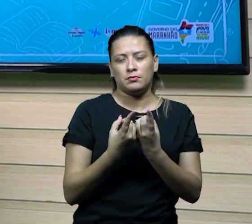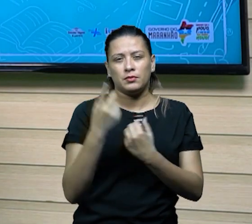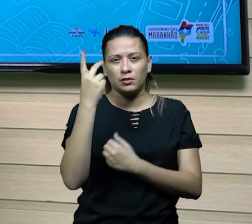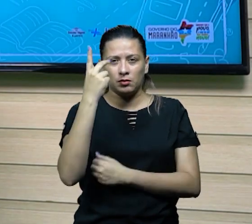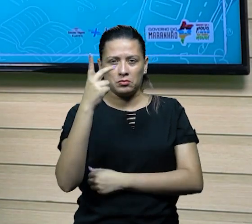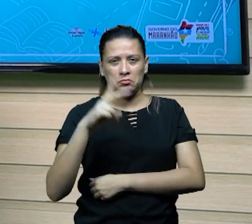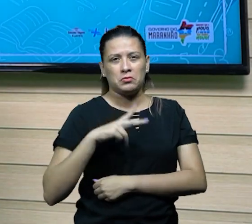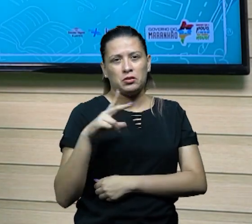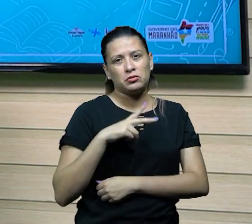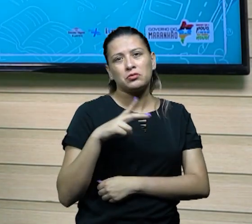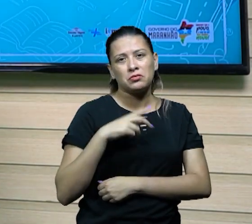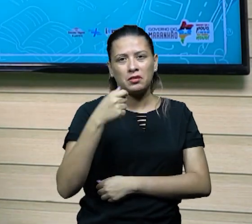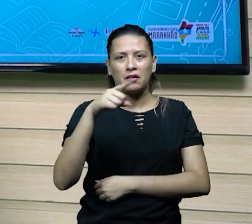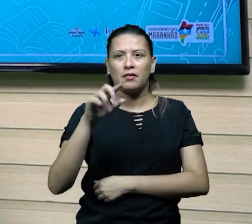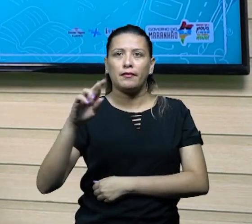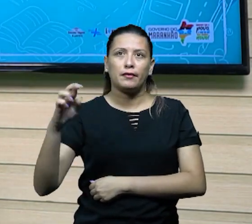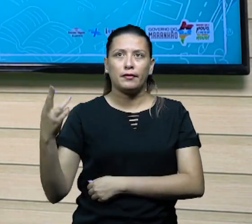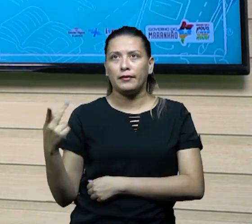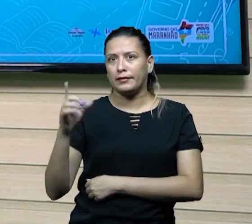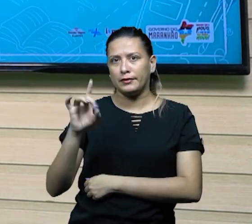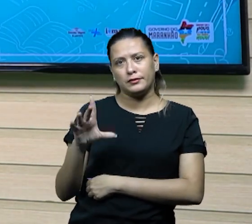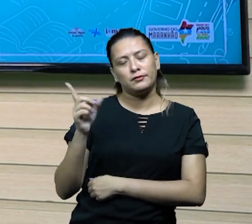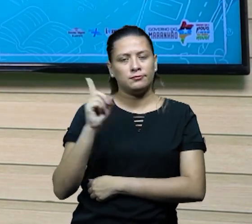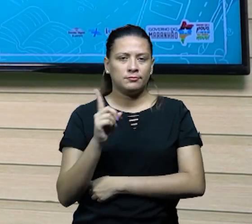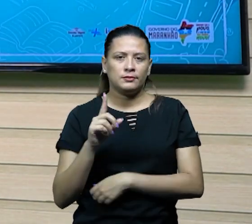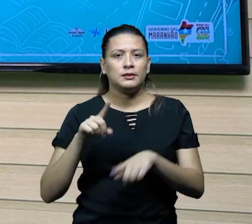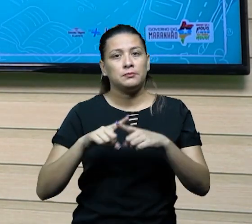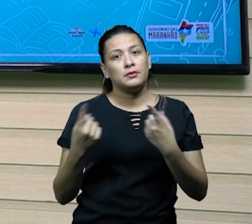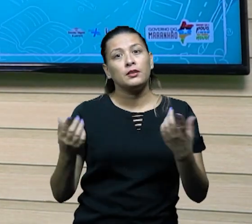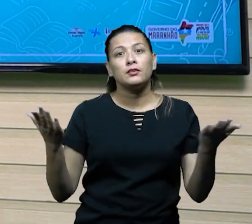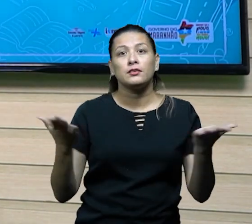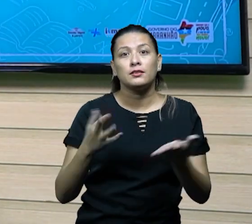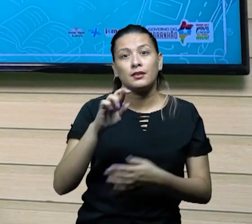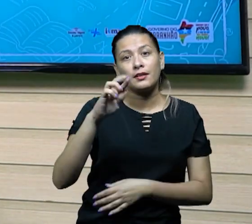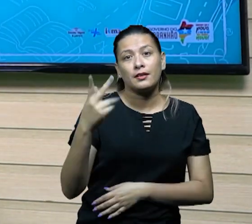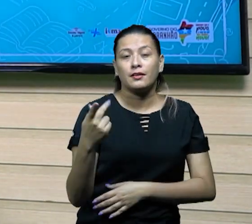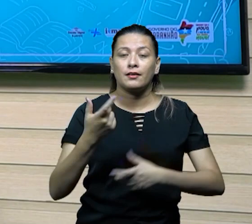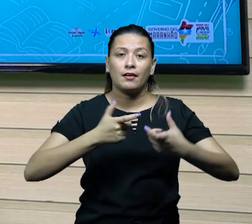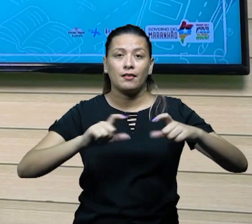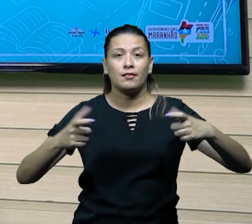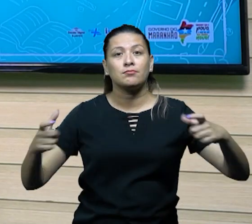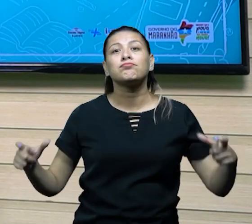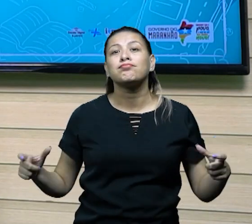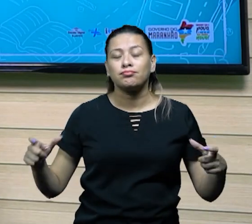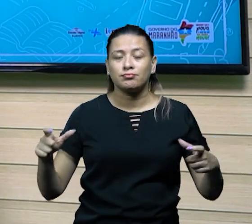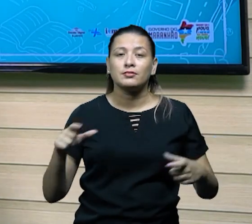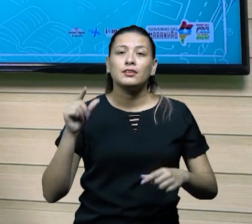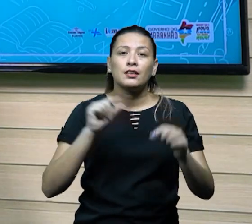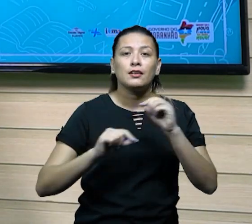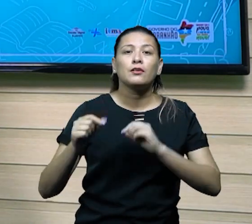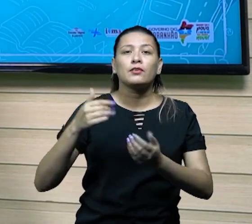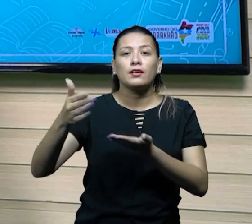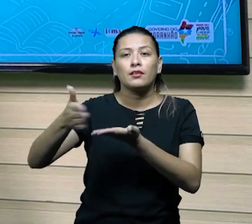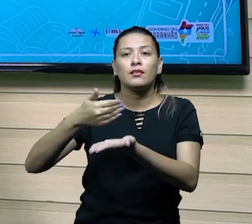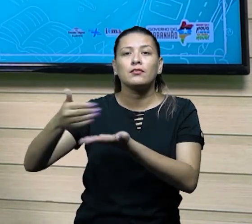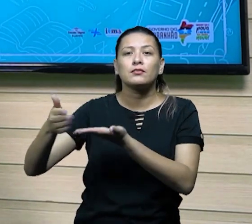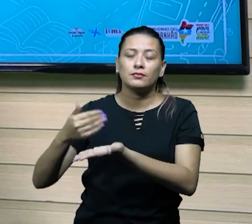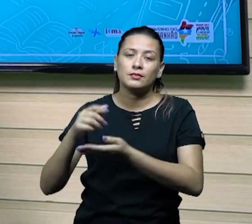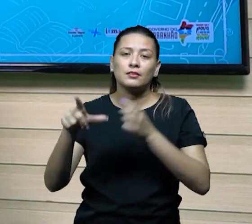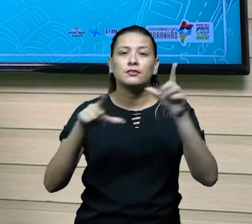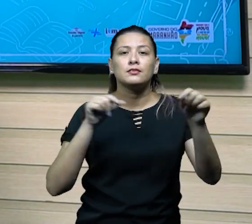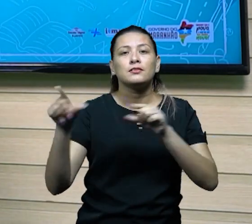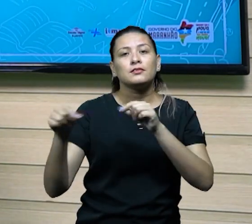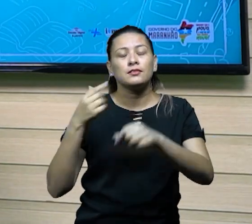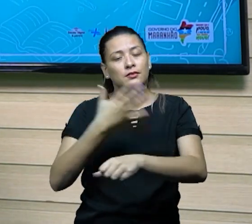departamento pessoal. Antigamente era uma coisa muito fechada. RH, cálculos trabalhistas. Não, a gente está entendendo que o RH ele é muito amplo.